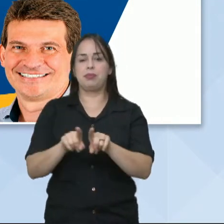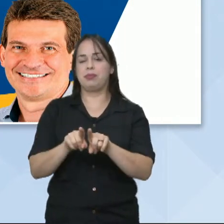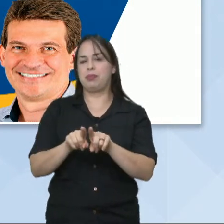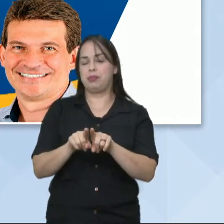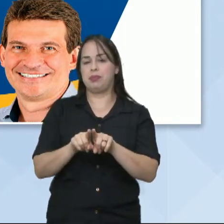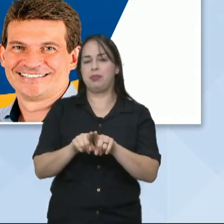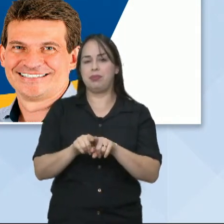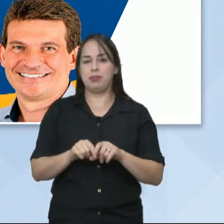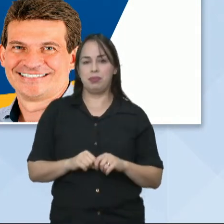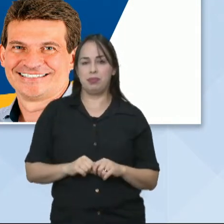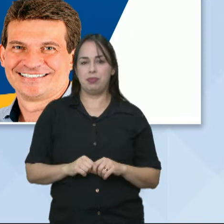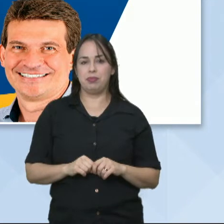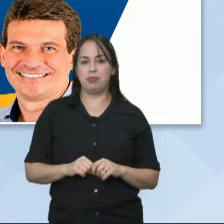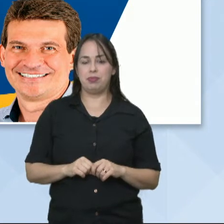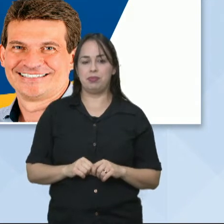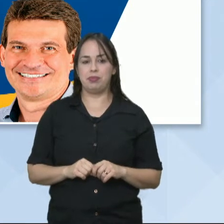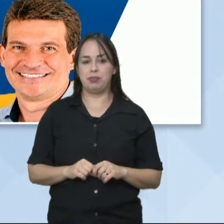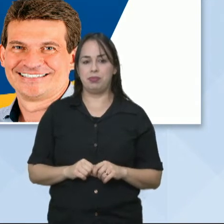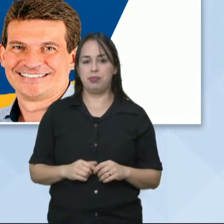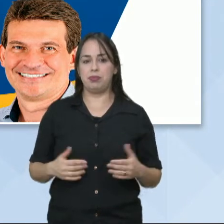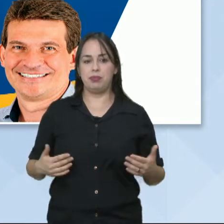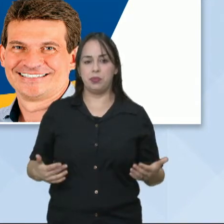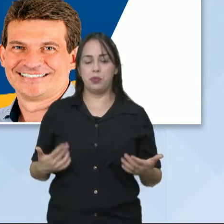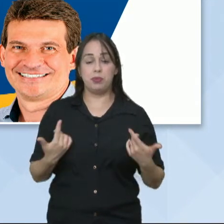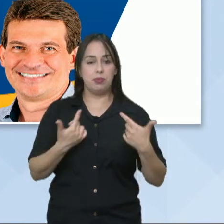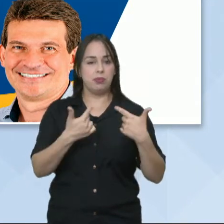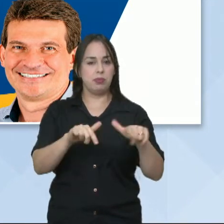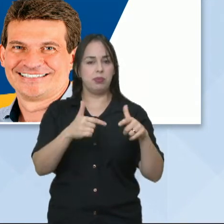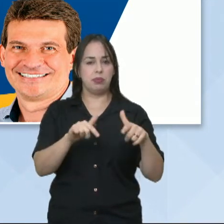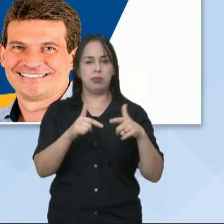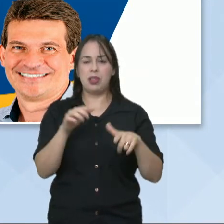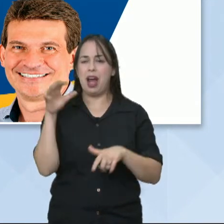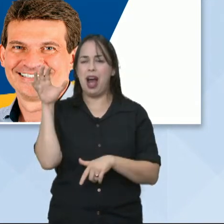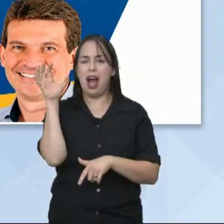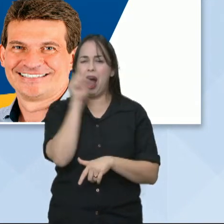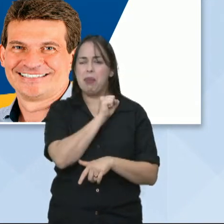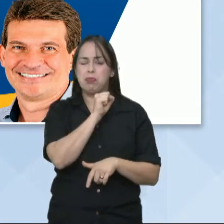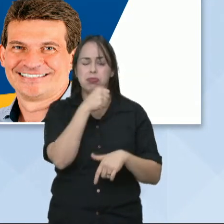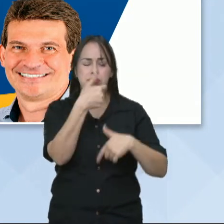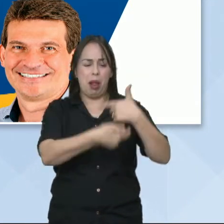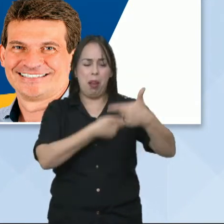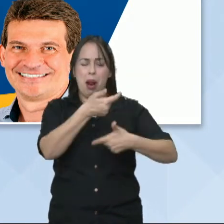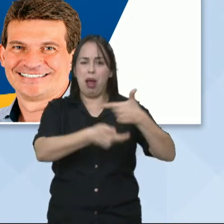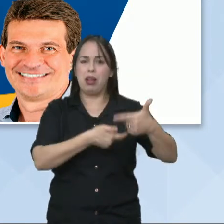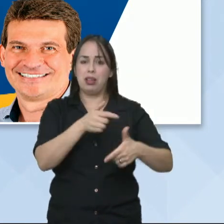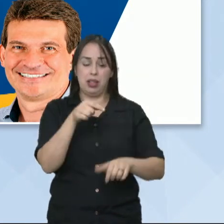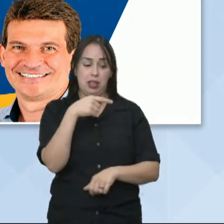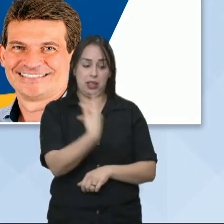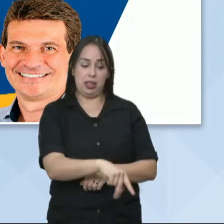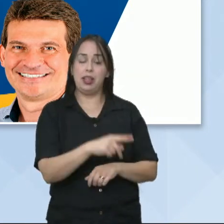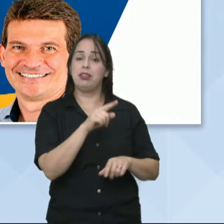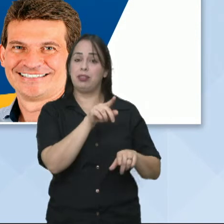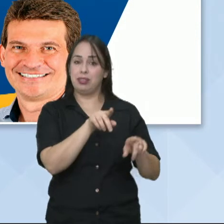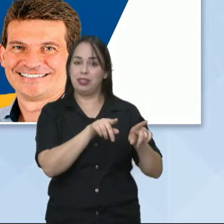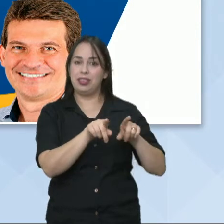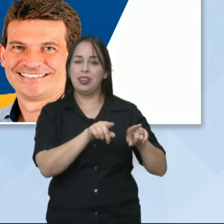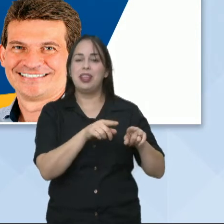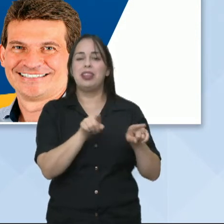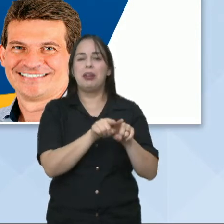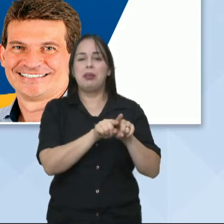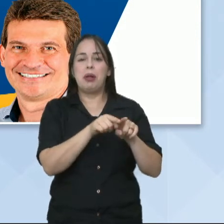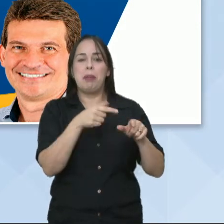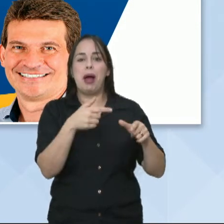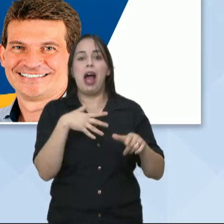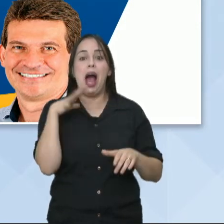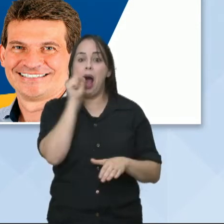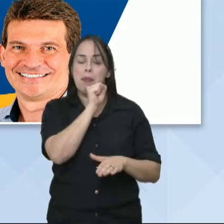2.130 à distância. E um trabalho muito rápido que é feito na sala do empreendedor, rapidamente uma